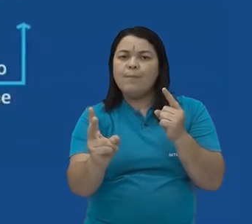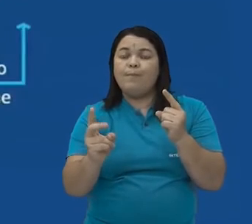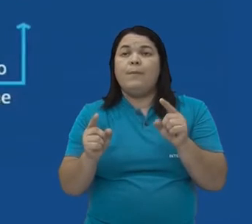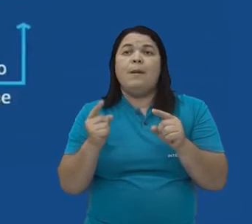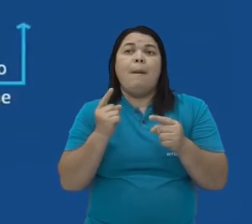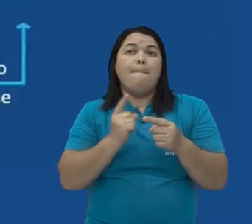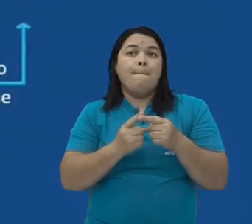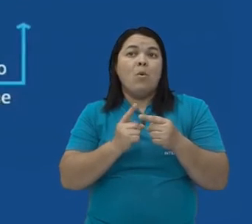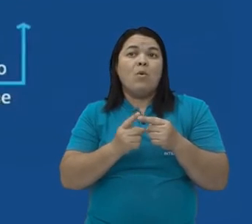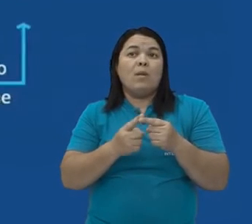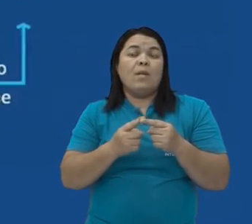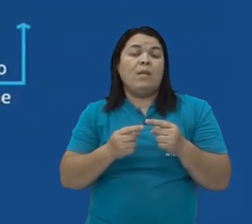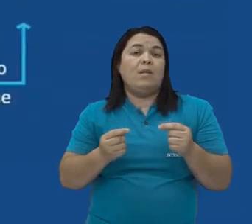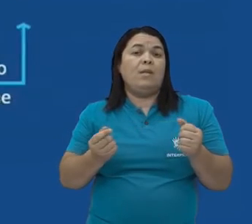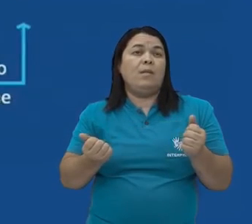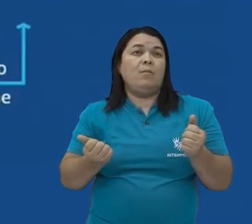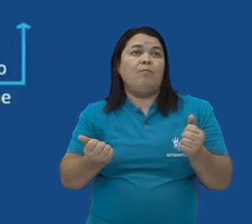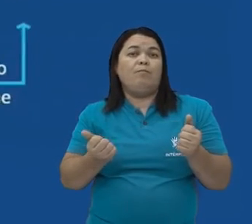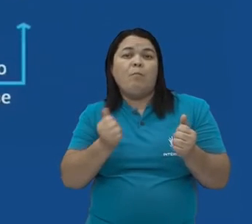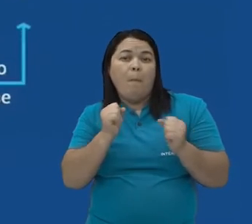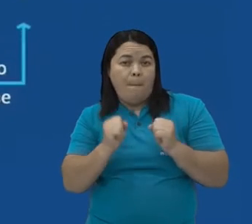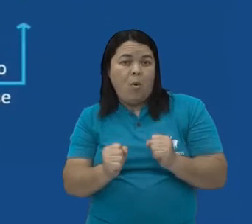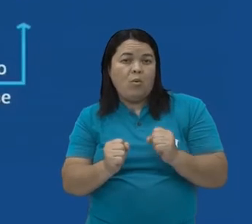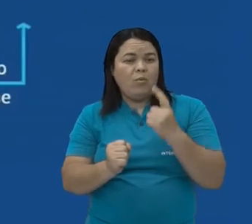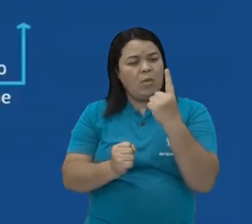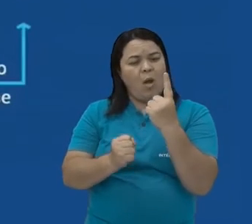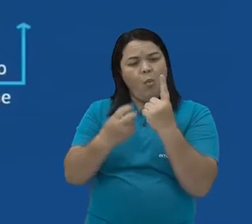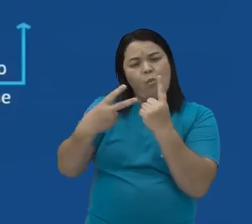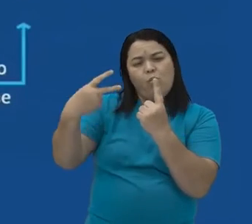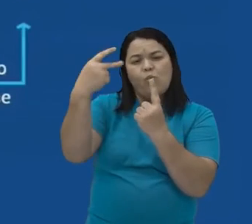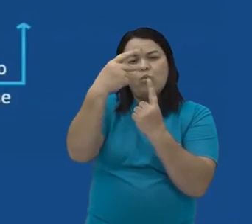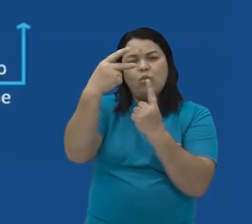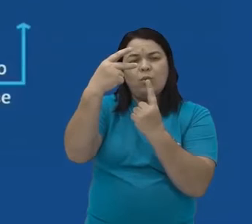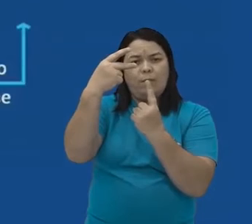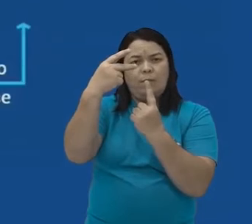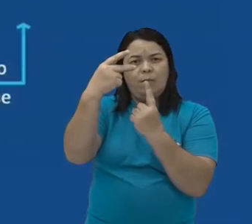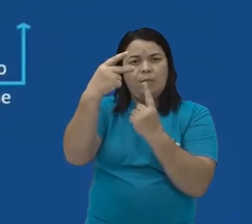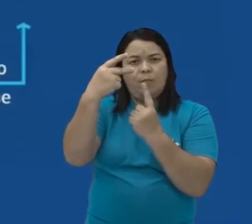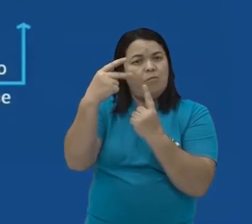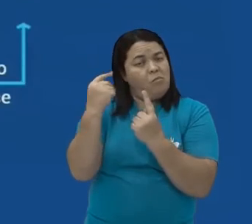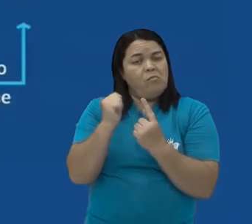posso colocá-lo com expoente igual a 2. Até porque, como eu falei